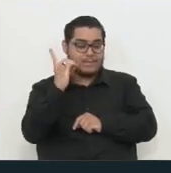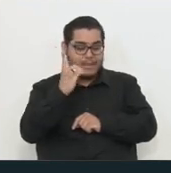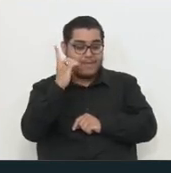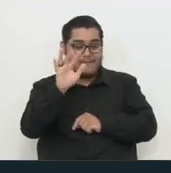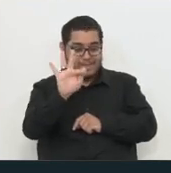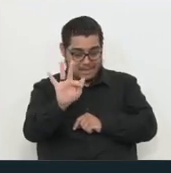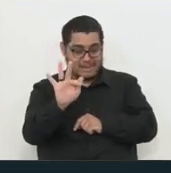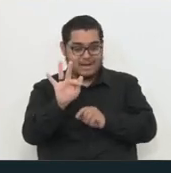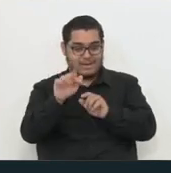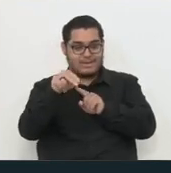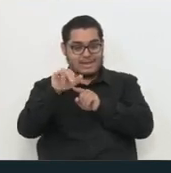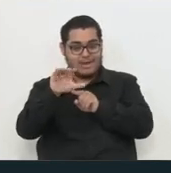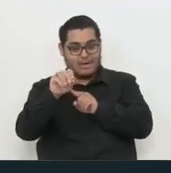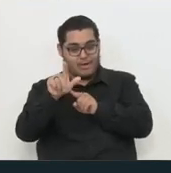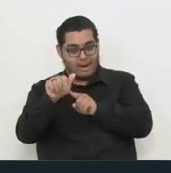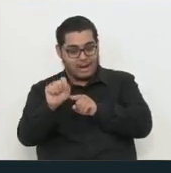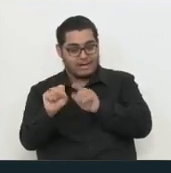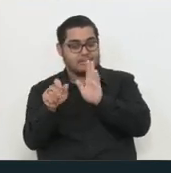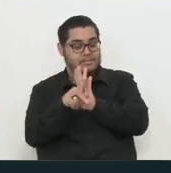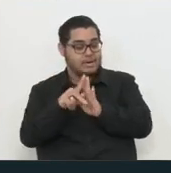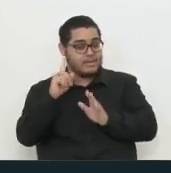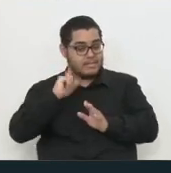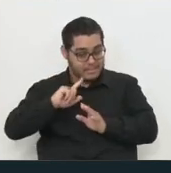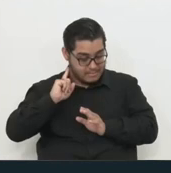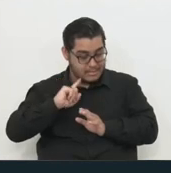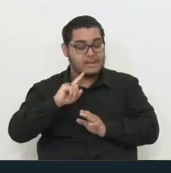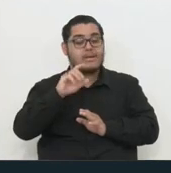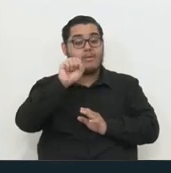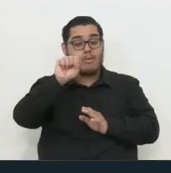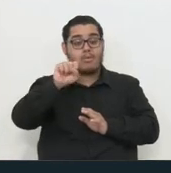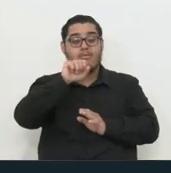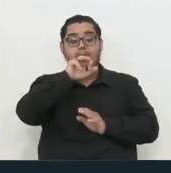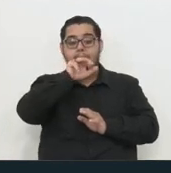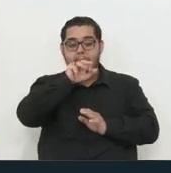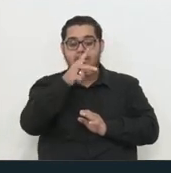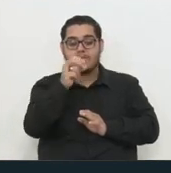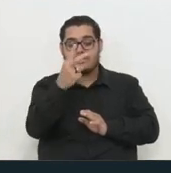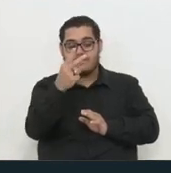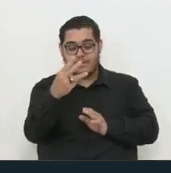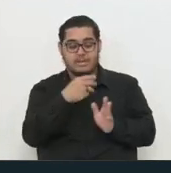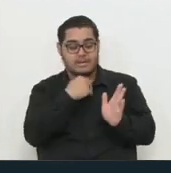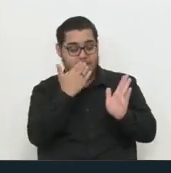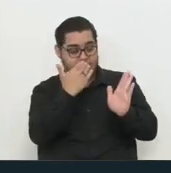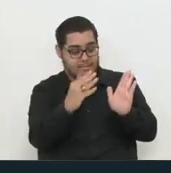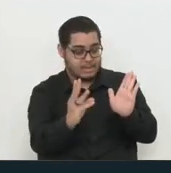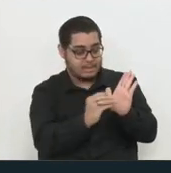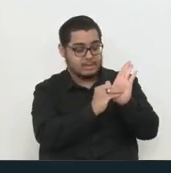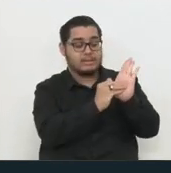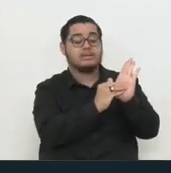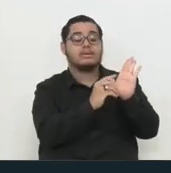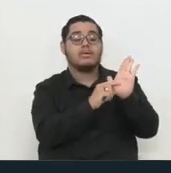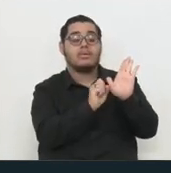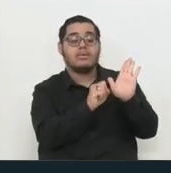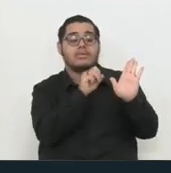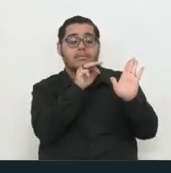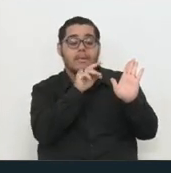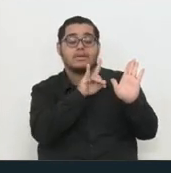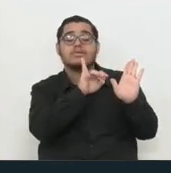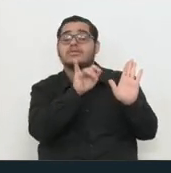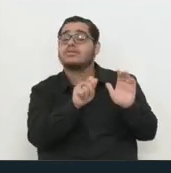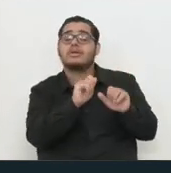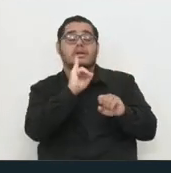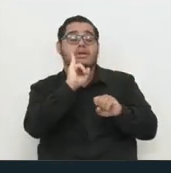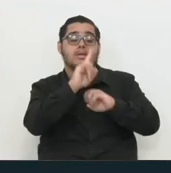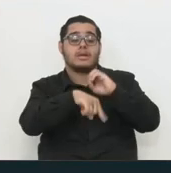ao discursar no último dia oito de março de 2023 dia internacional da mulher daquela casa